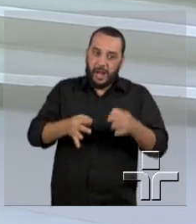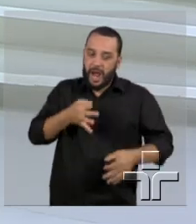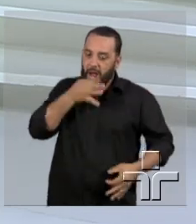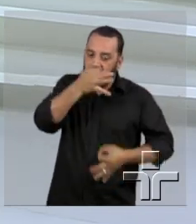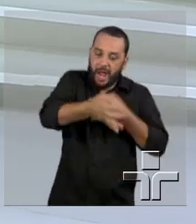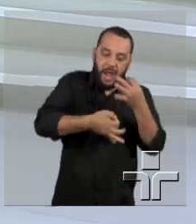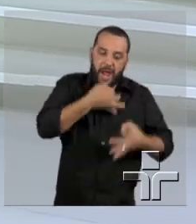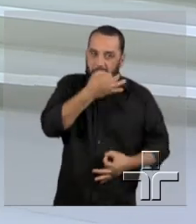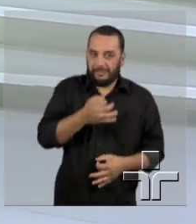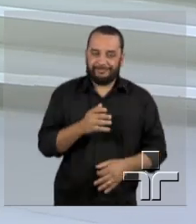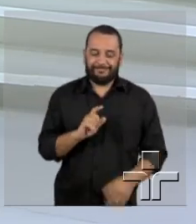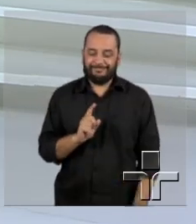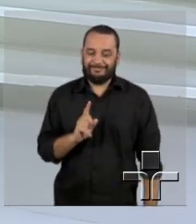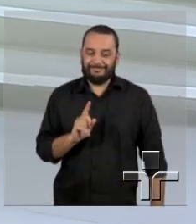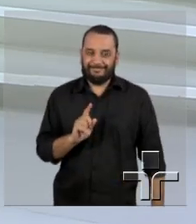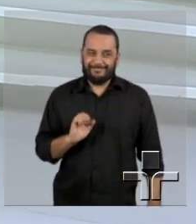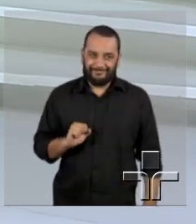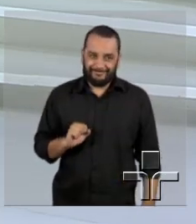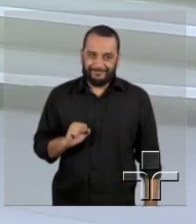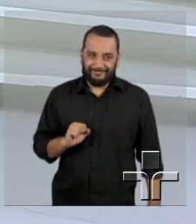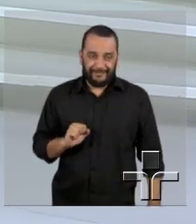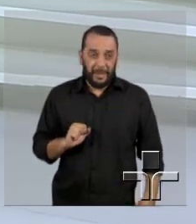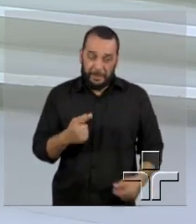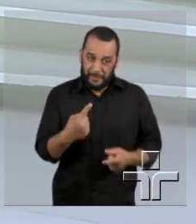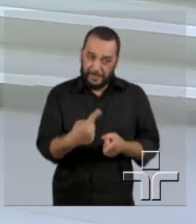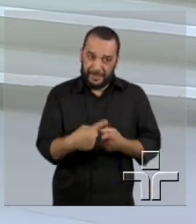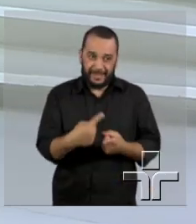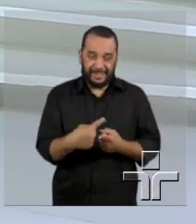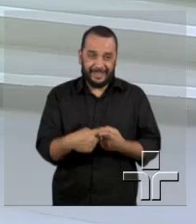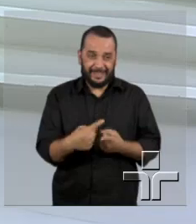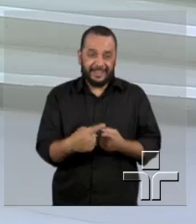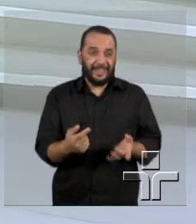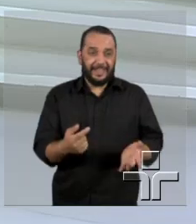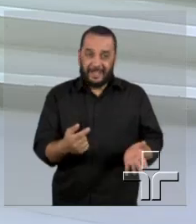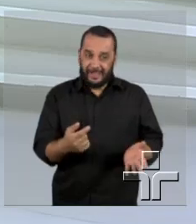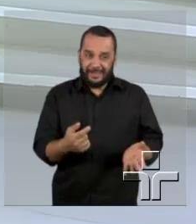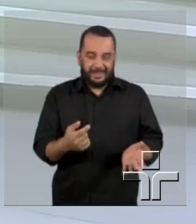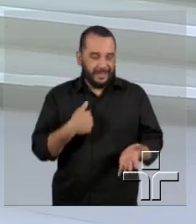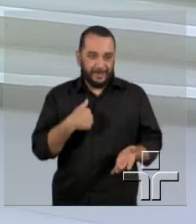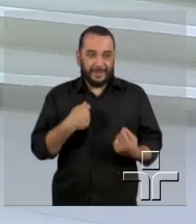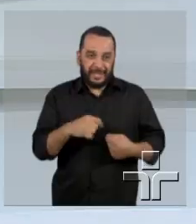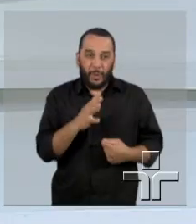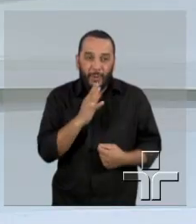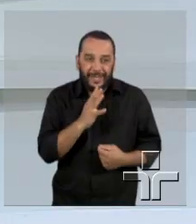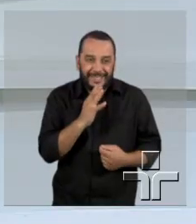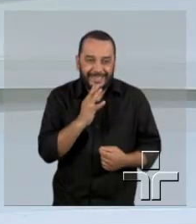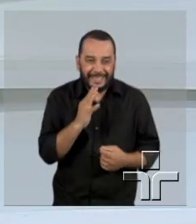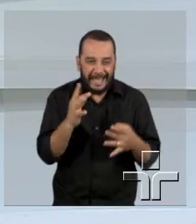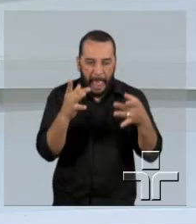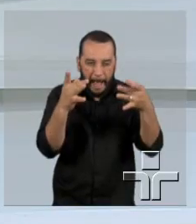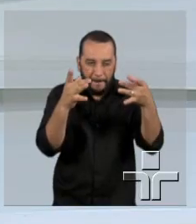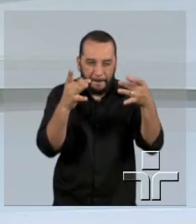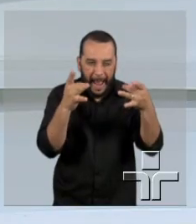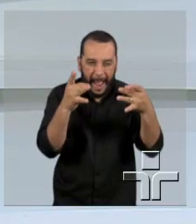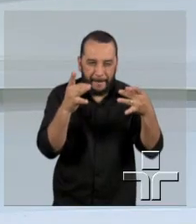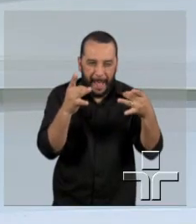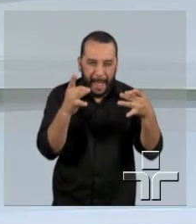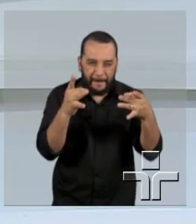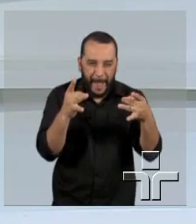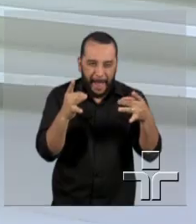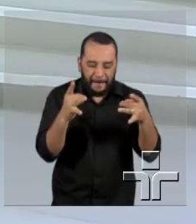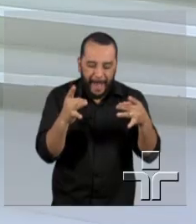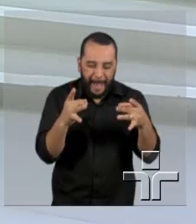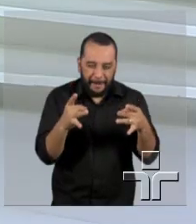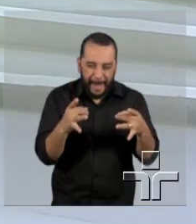técnicos, não é? Categóricos, sem conhecer, tintim por tintim, o modo como